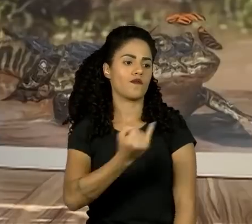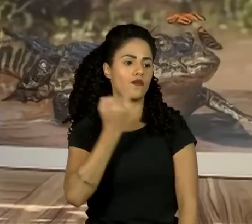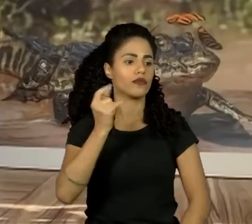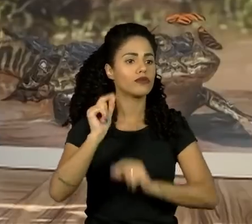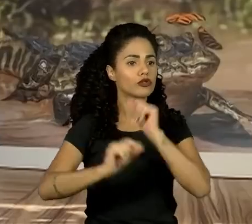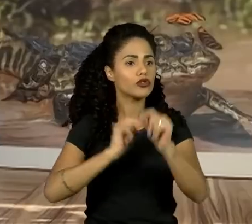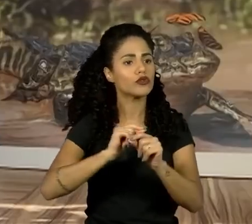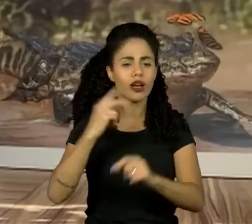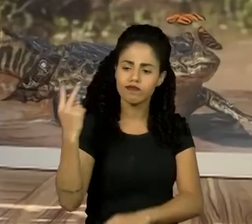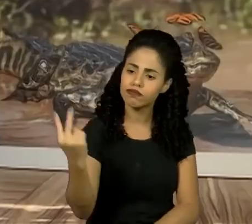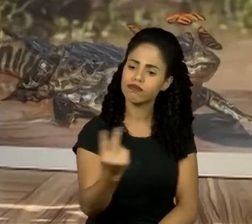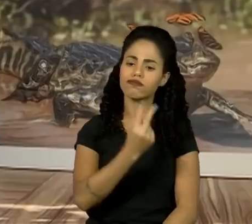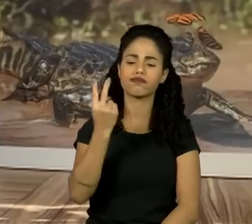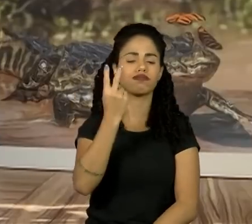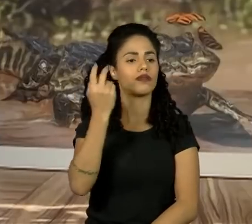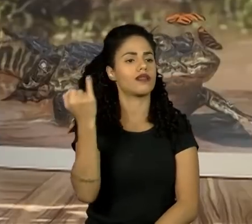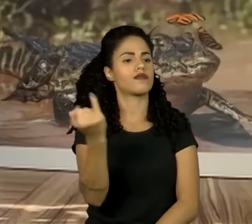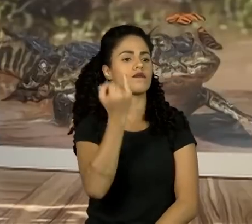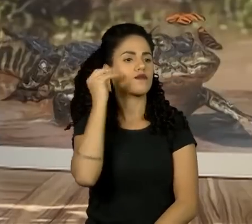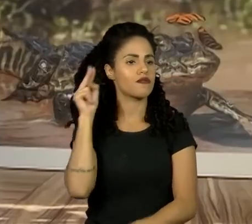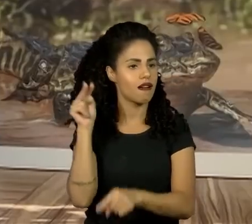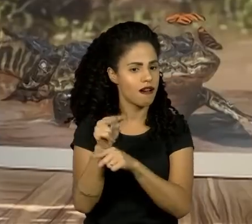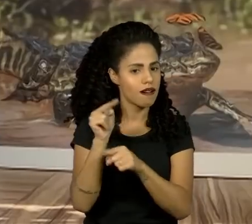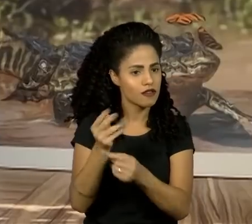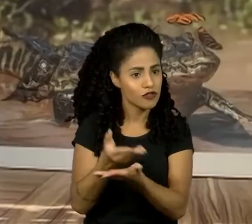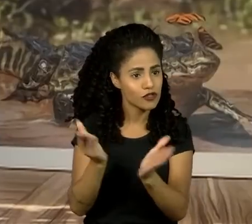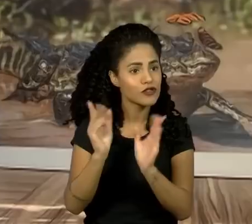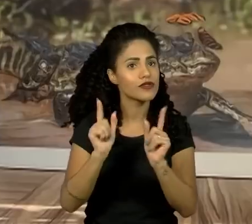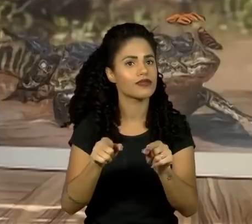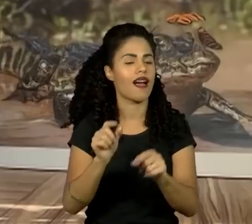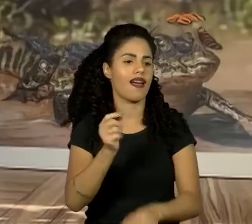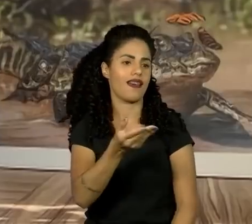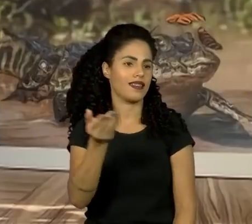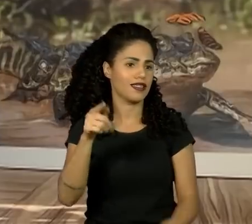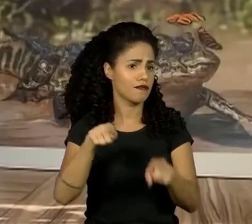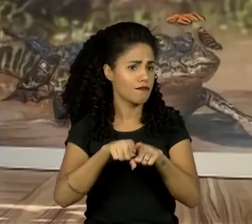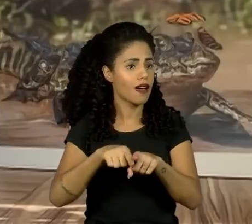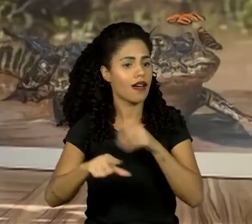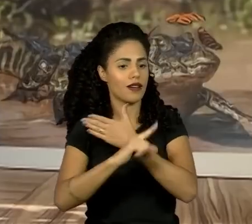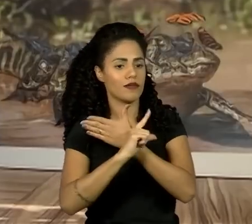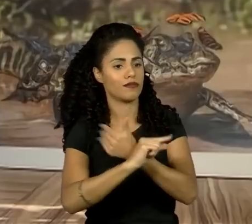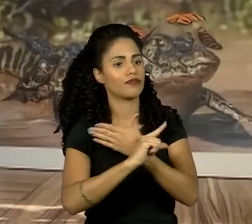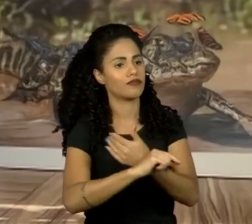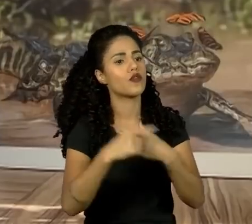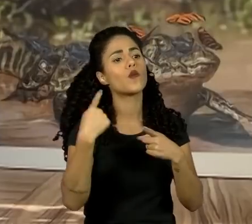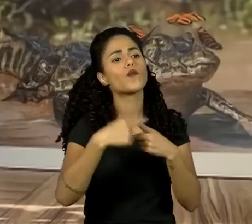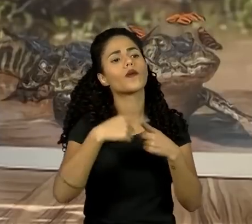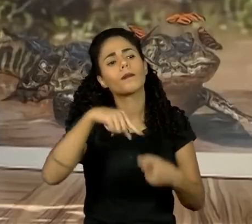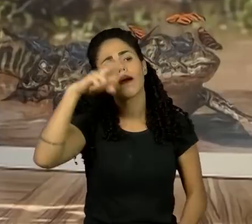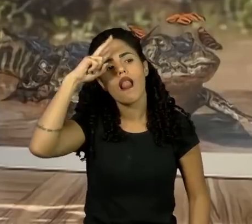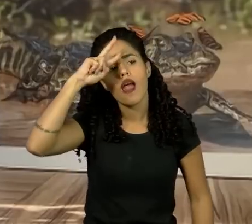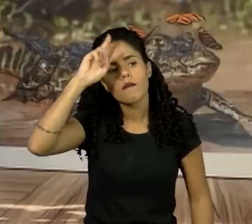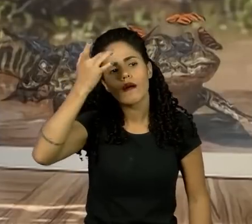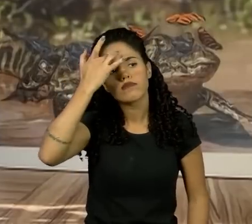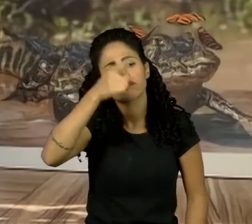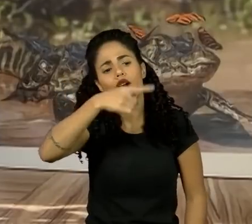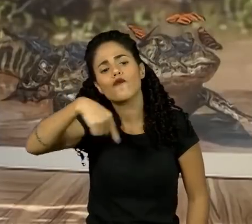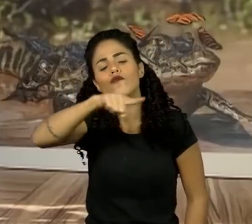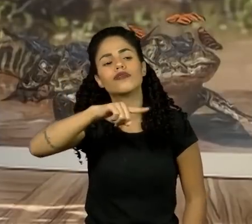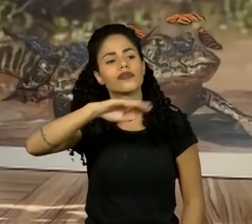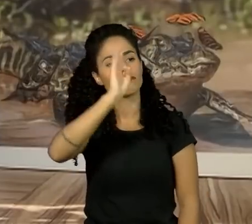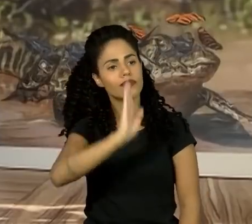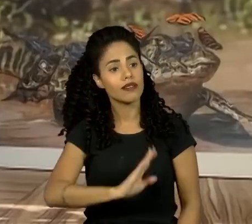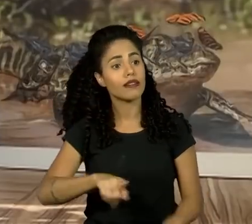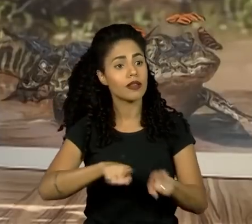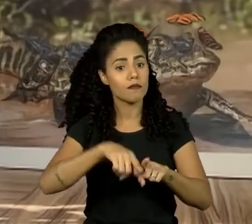sentido de valorizar a biodiversidade brasileira, com esse olhar específico para o Pantanal, para lembrar, né, a todos os brasileiros, e